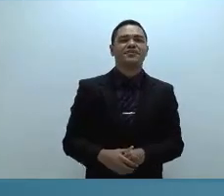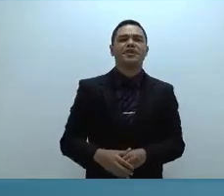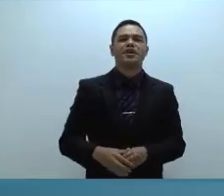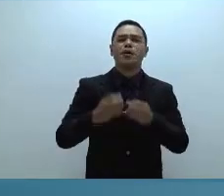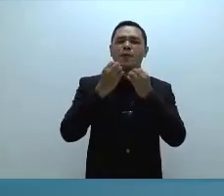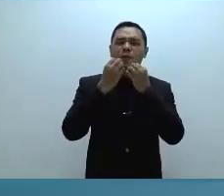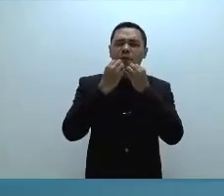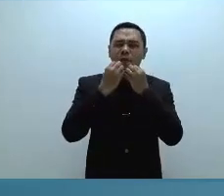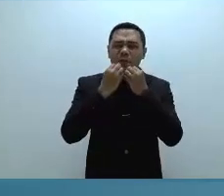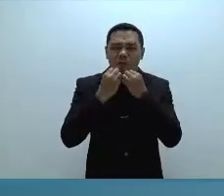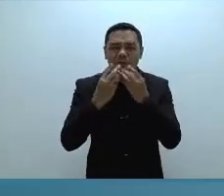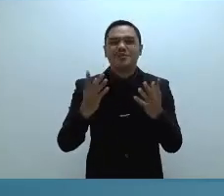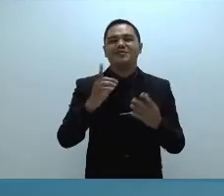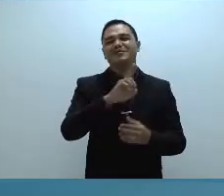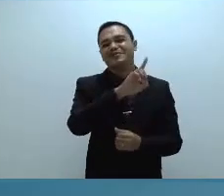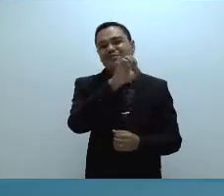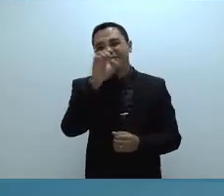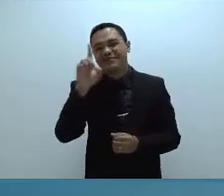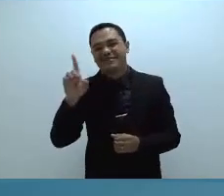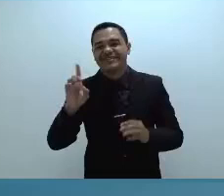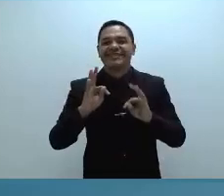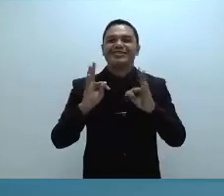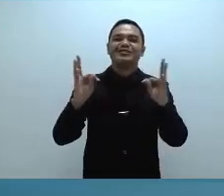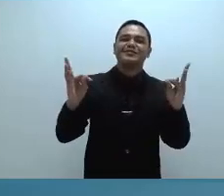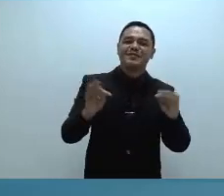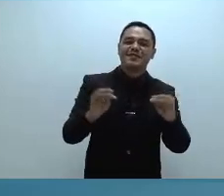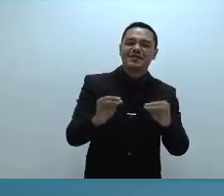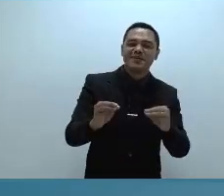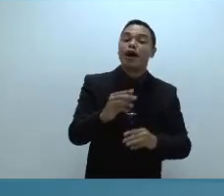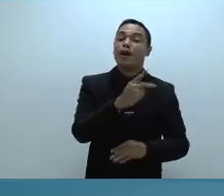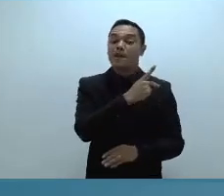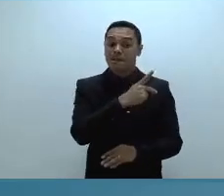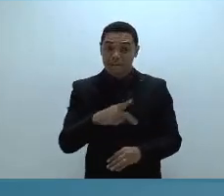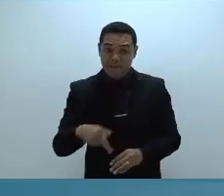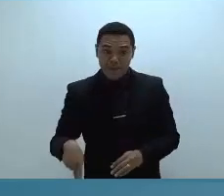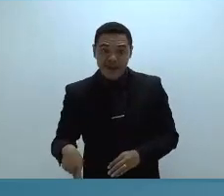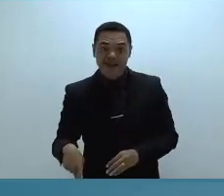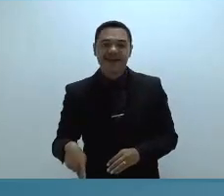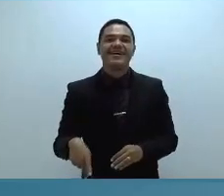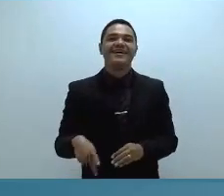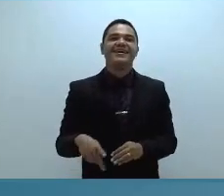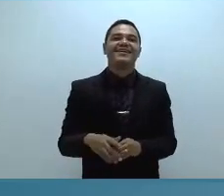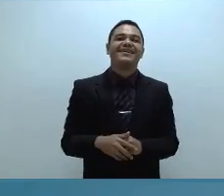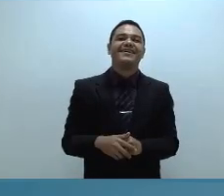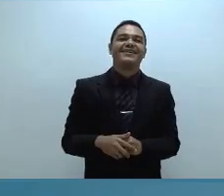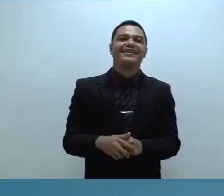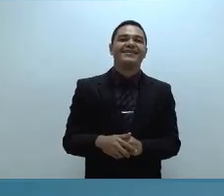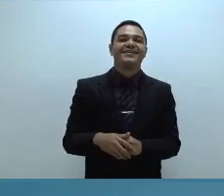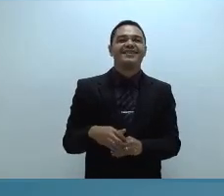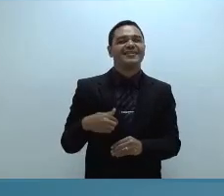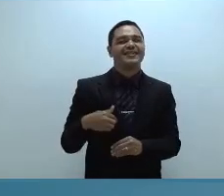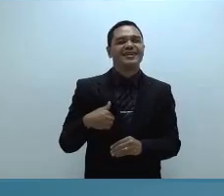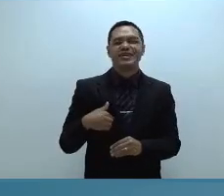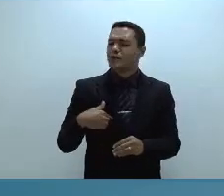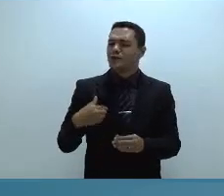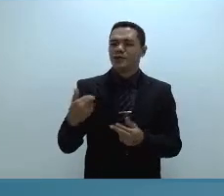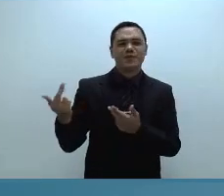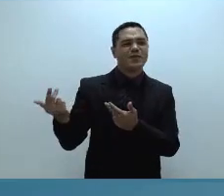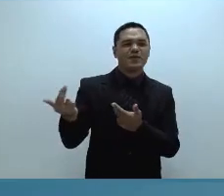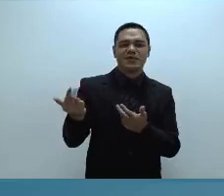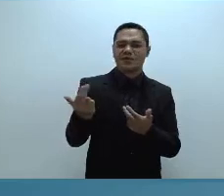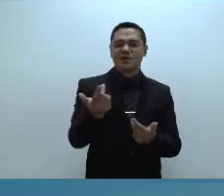todos, presidente em exercício. Eu gostaria de me aliar às palavras